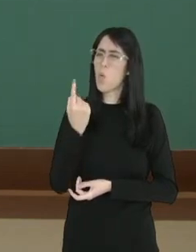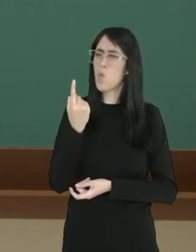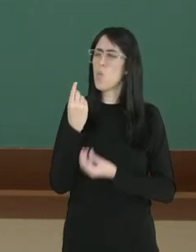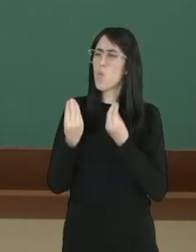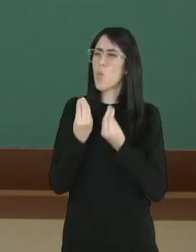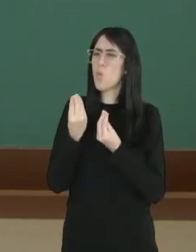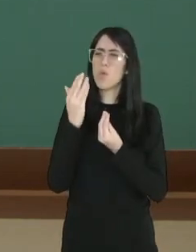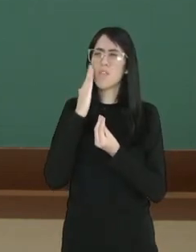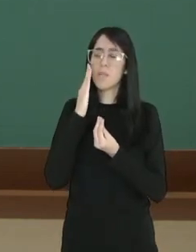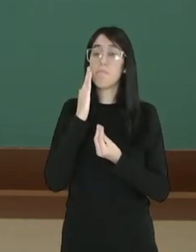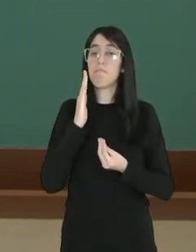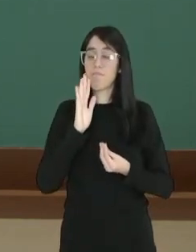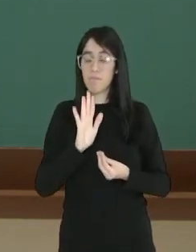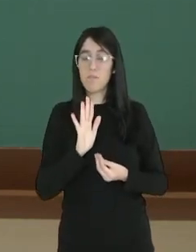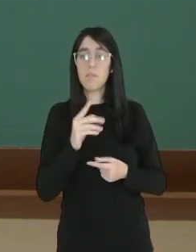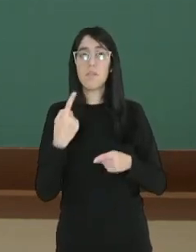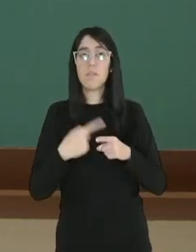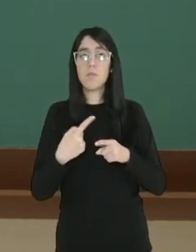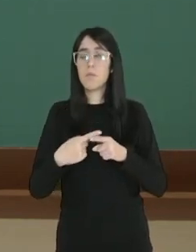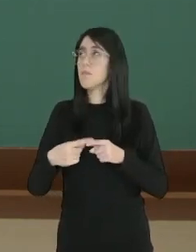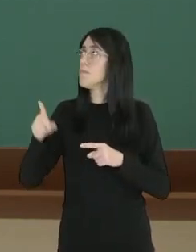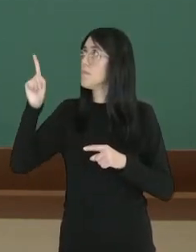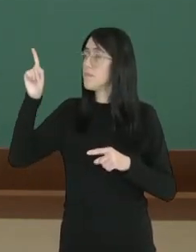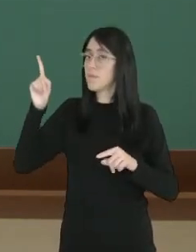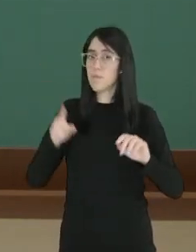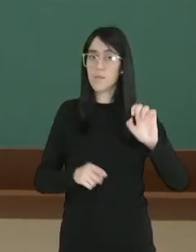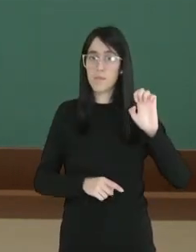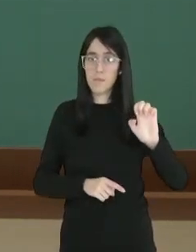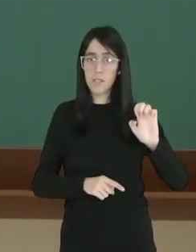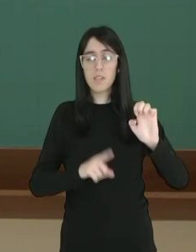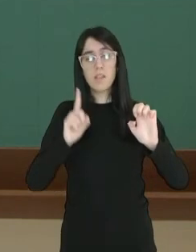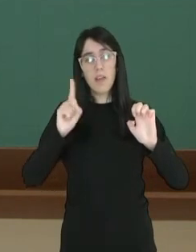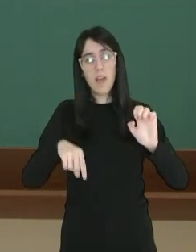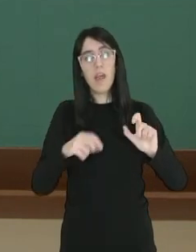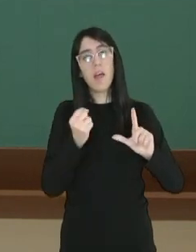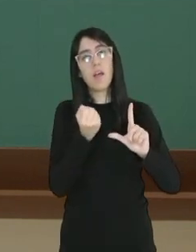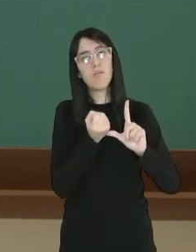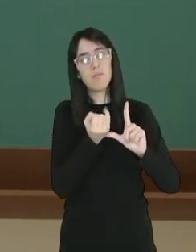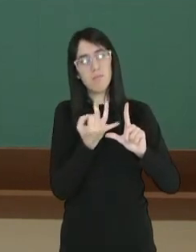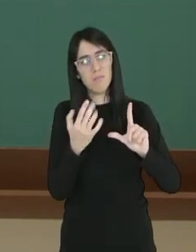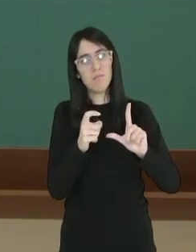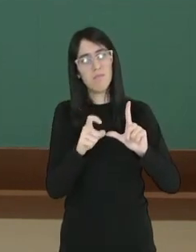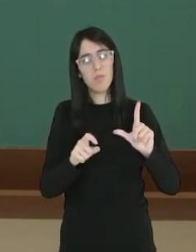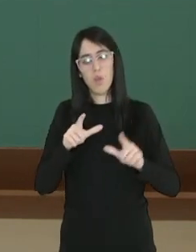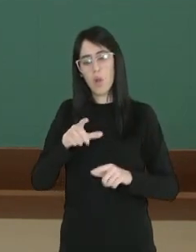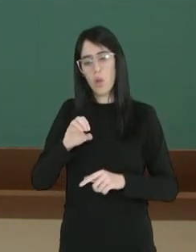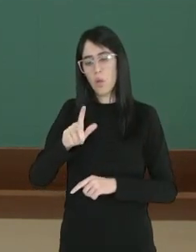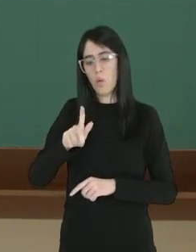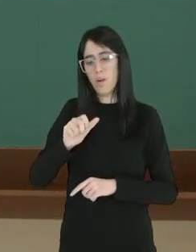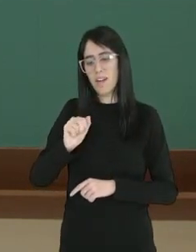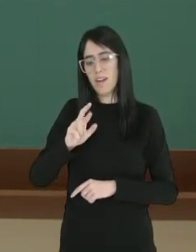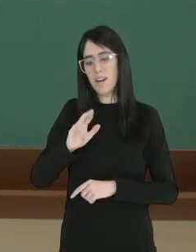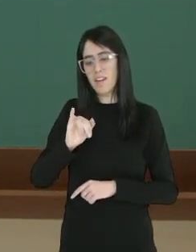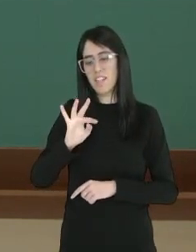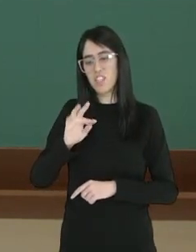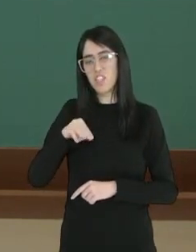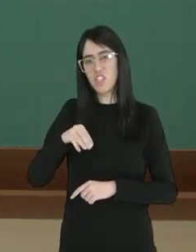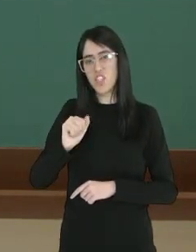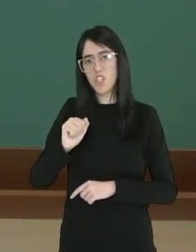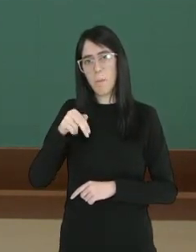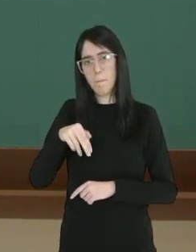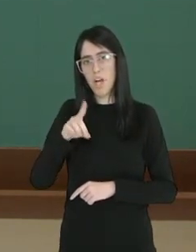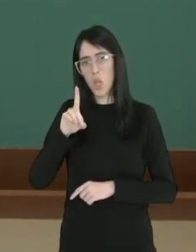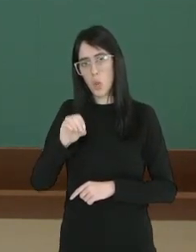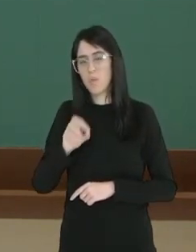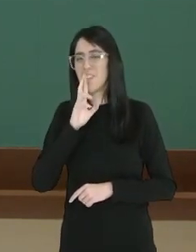pessoal? Porque o E, nesse caso, está sendo o meu logaritmando, né? E a minha base, que não aparece